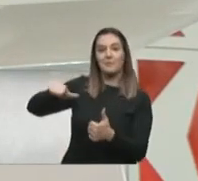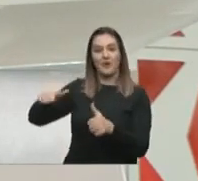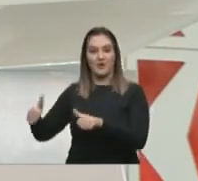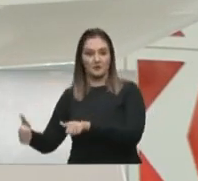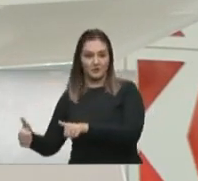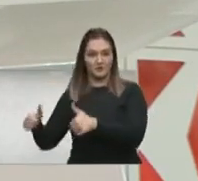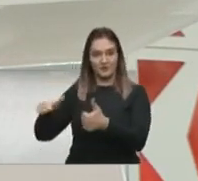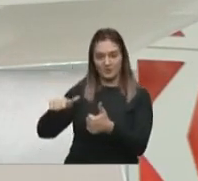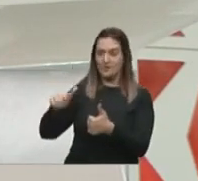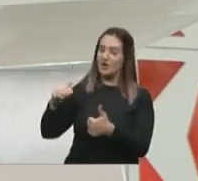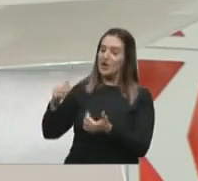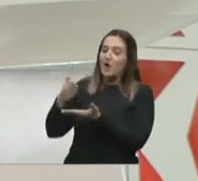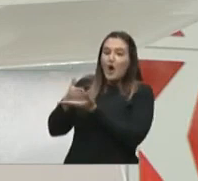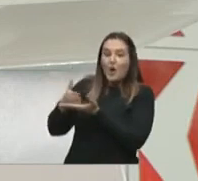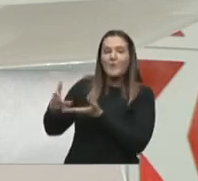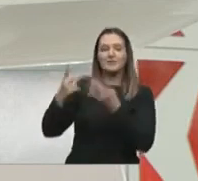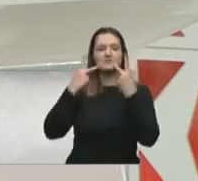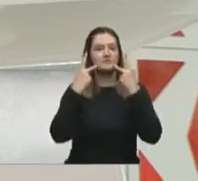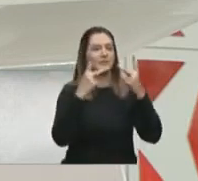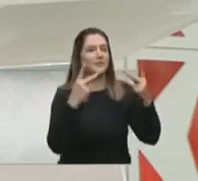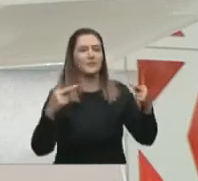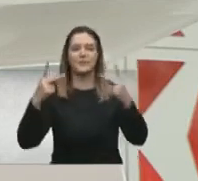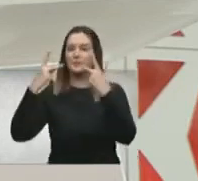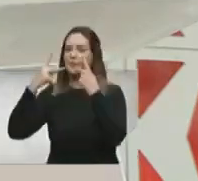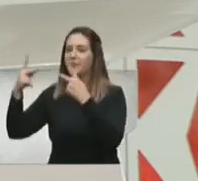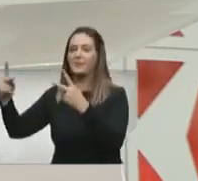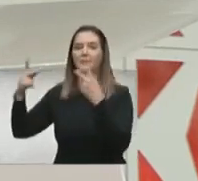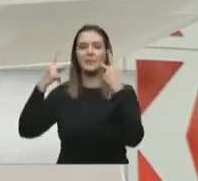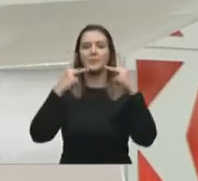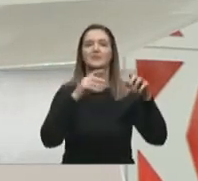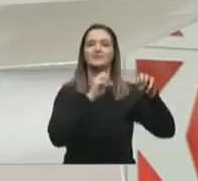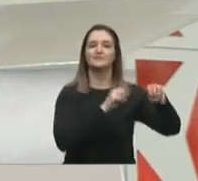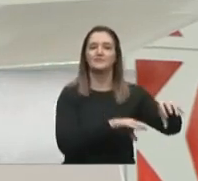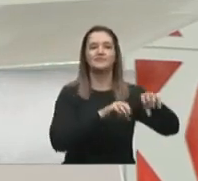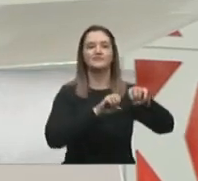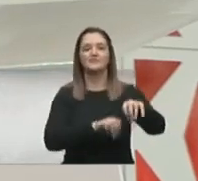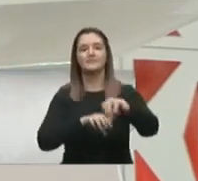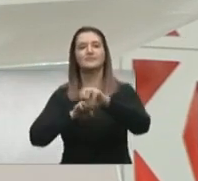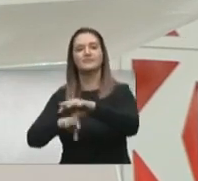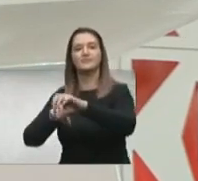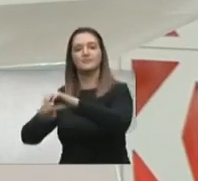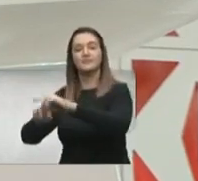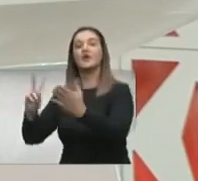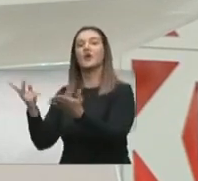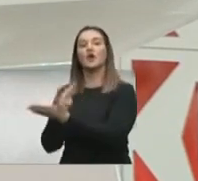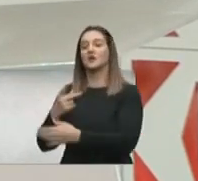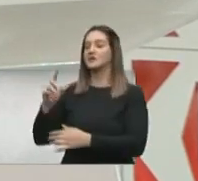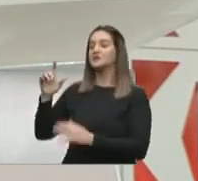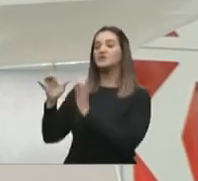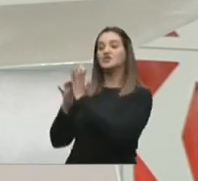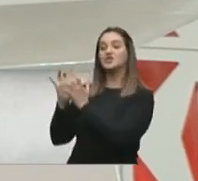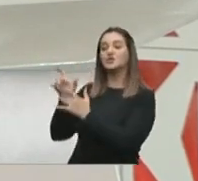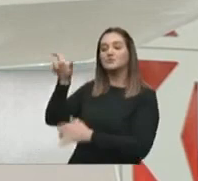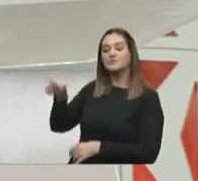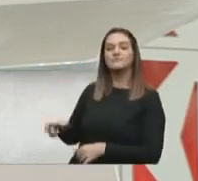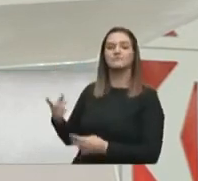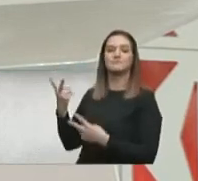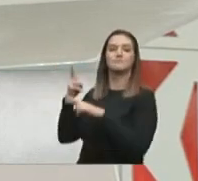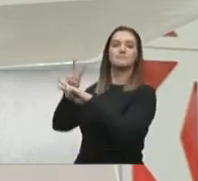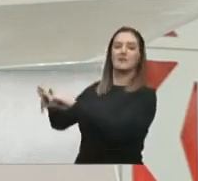batizado, começa o seu ministério e finalmente Jesus é preso, julgado,